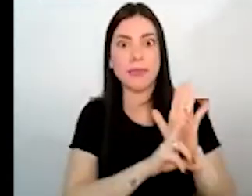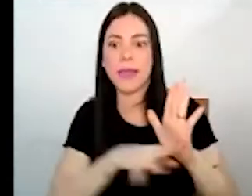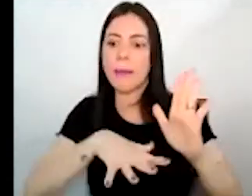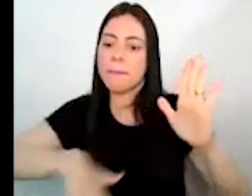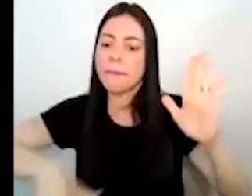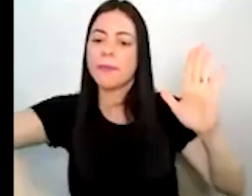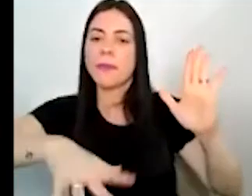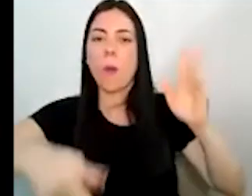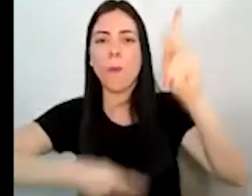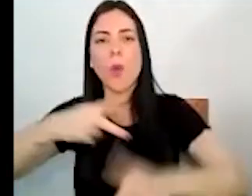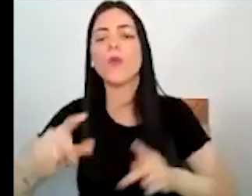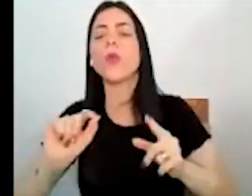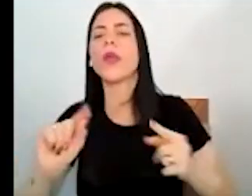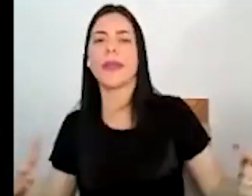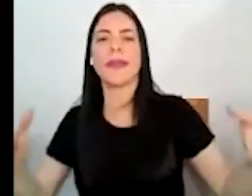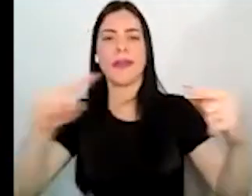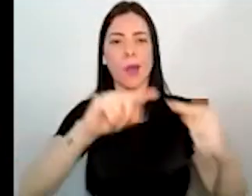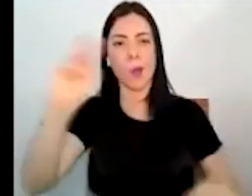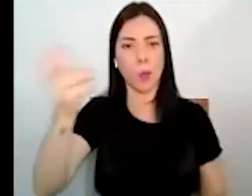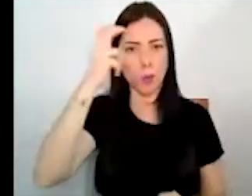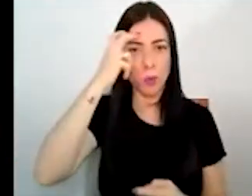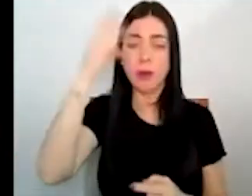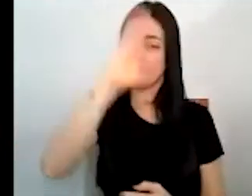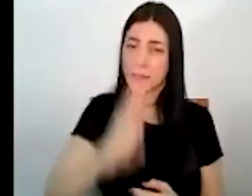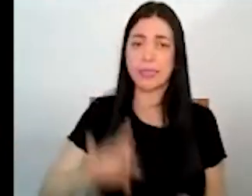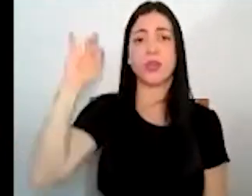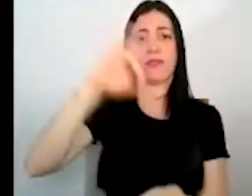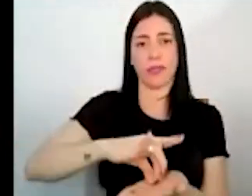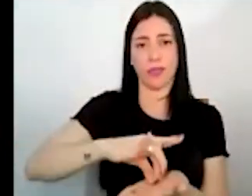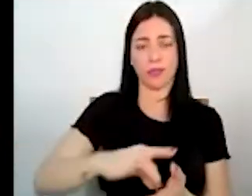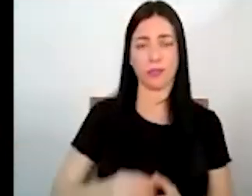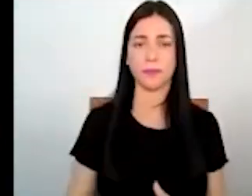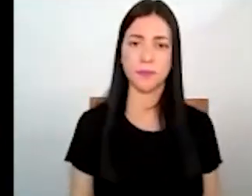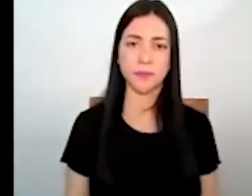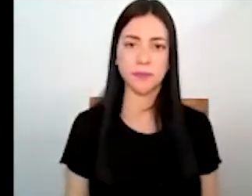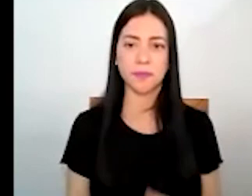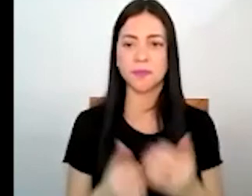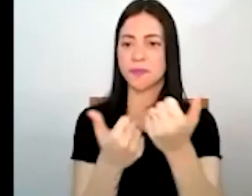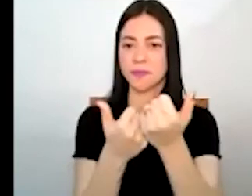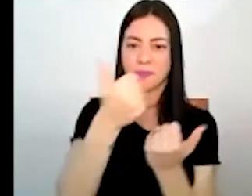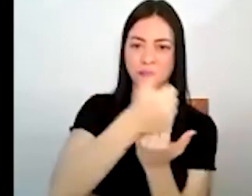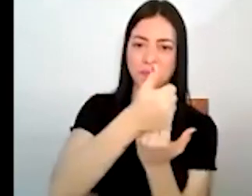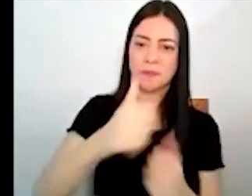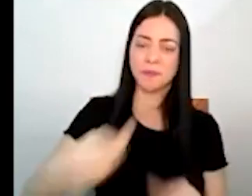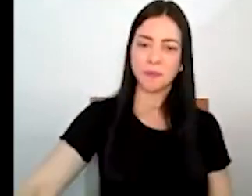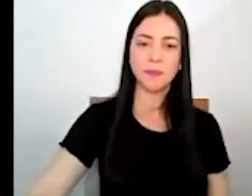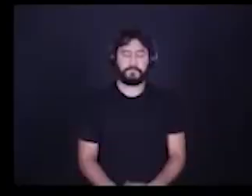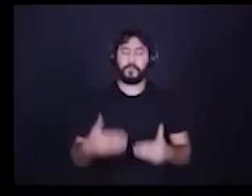cultura e do que é a realidade brasileiras. Eu parti muito desse ponto